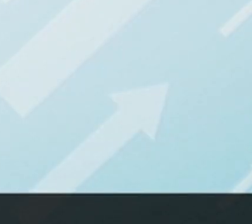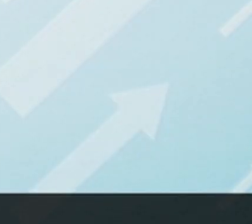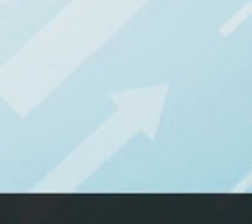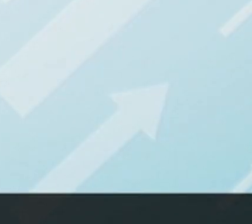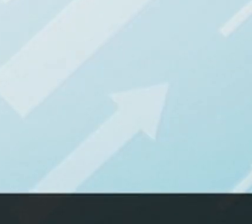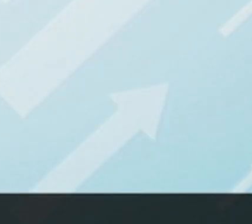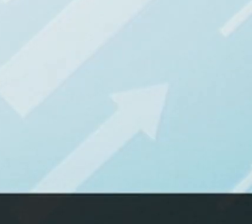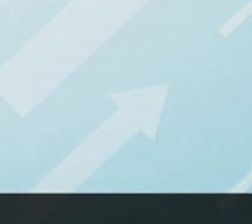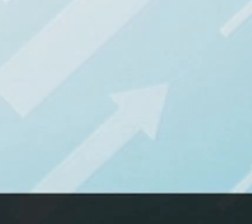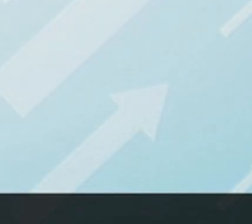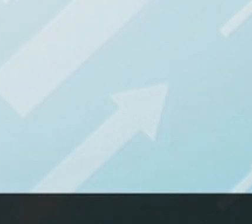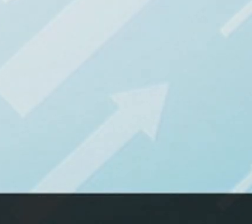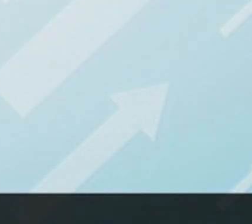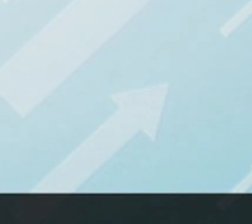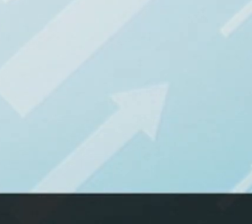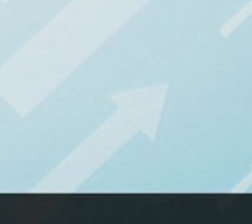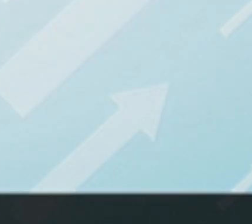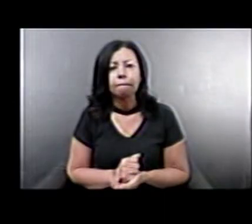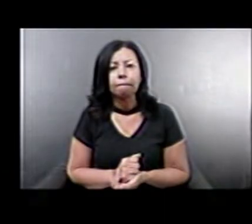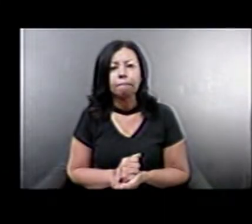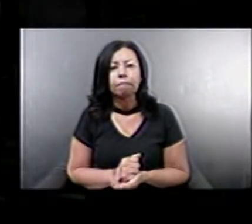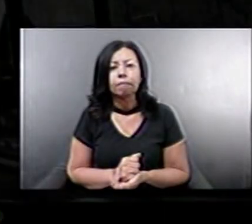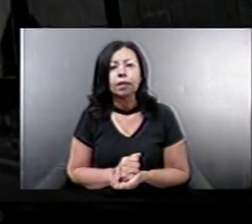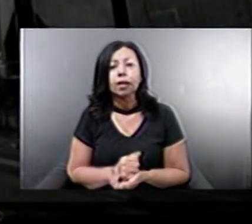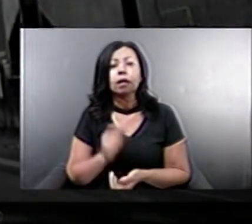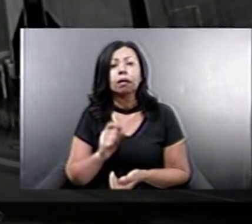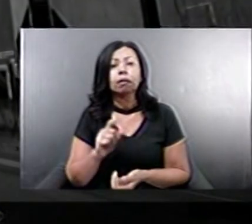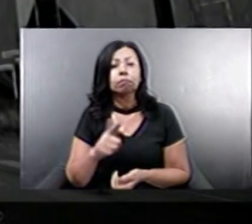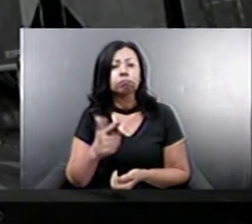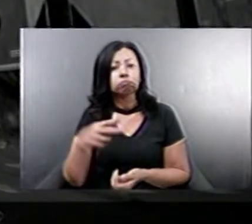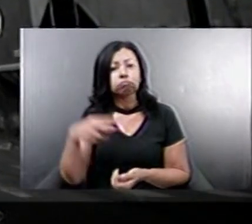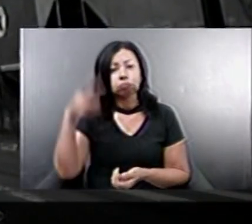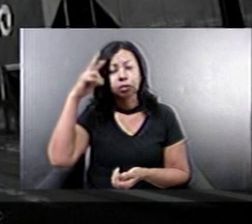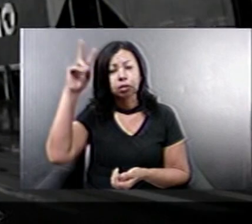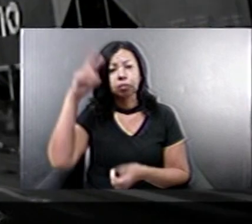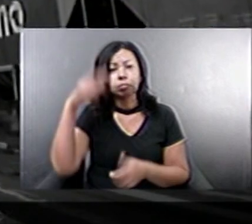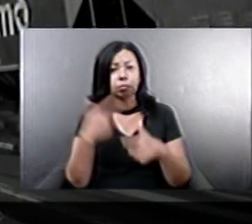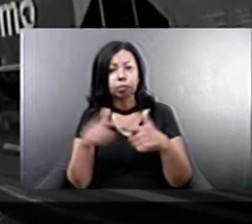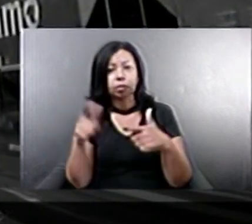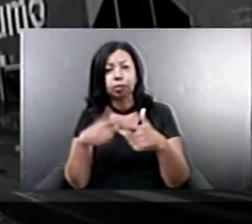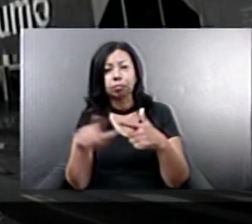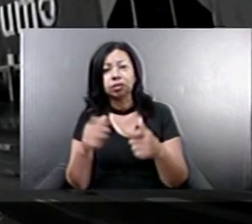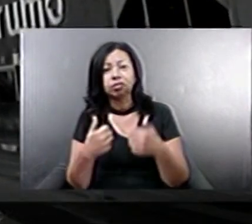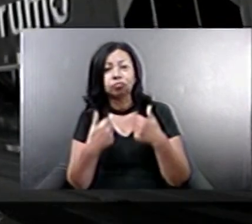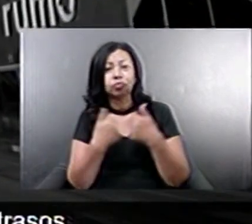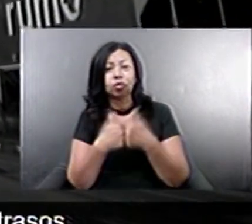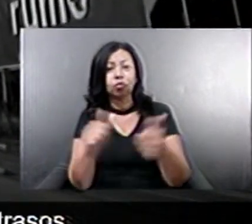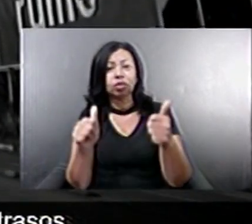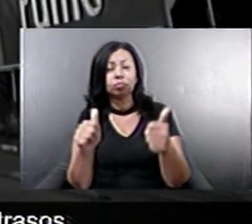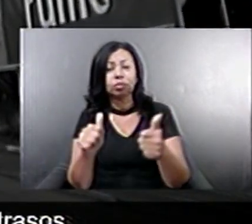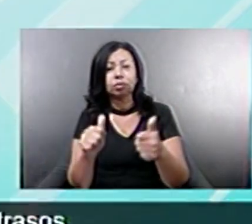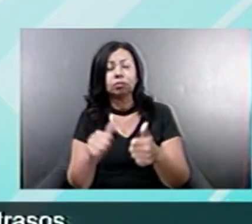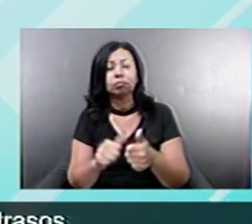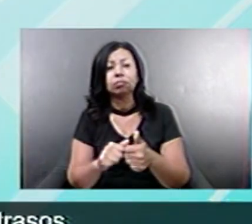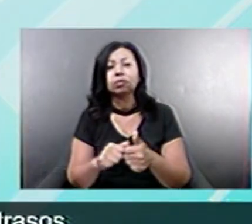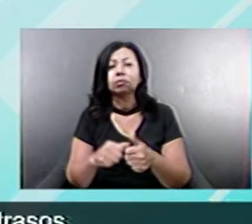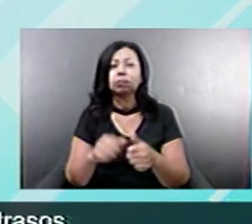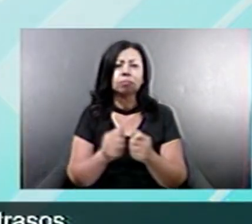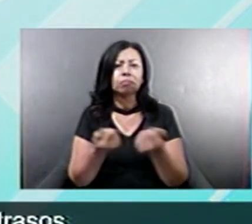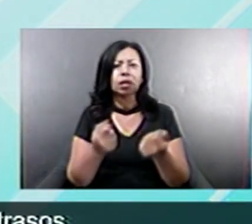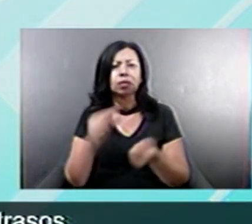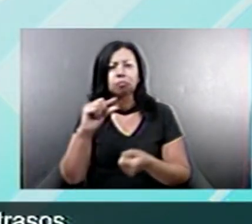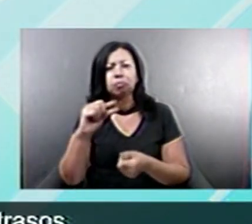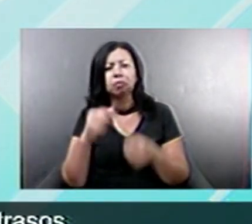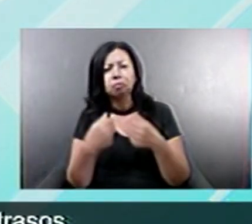Ademário Prefeito, 45. Quem não recorda do caos no transporte público? Ônibus quebrado,